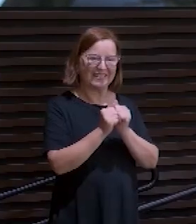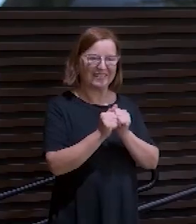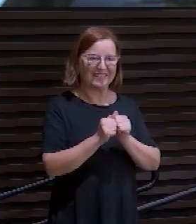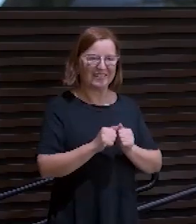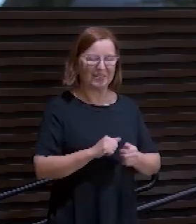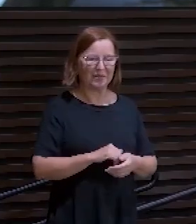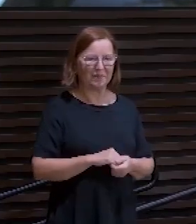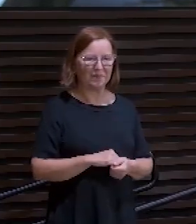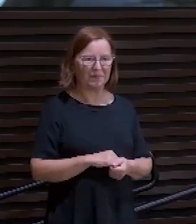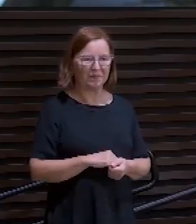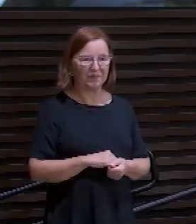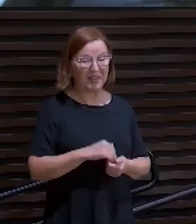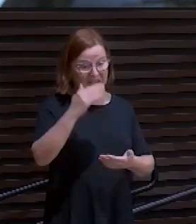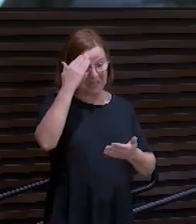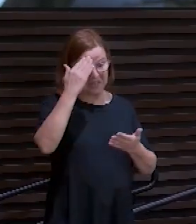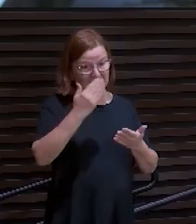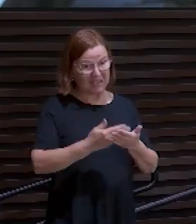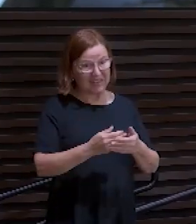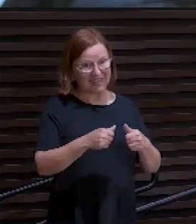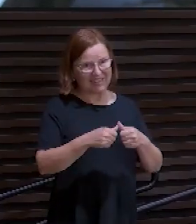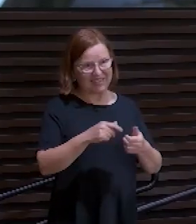Tomem posse dessa verdade, irmãos.